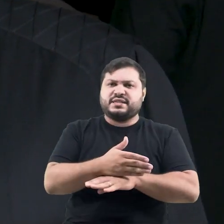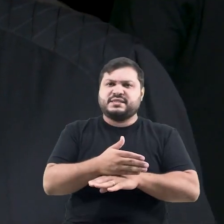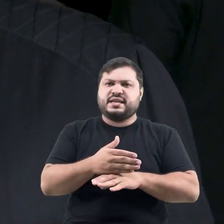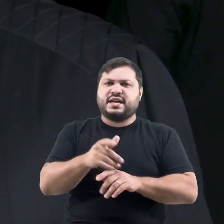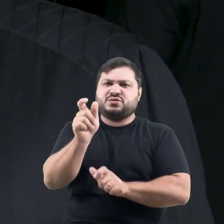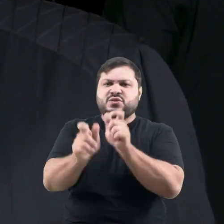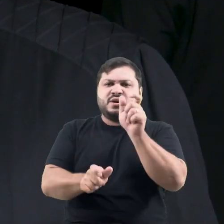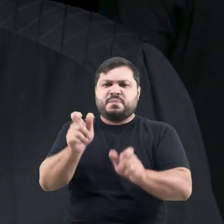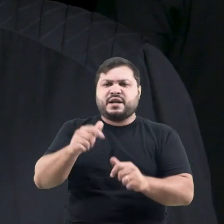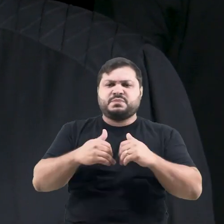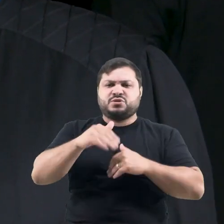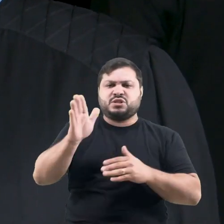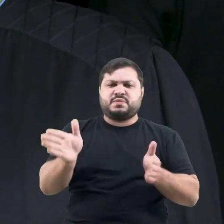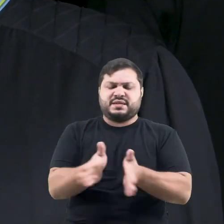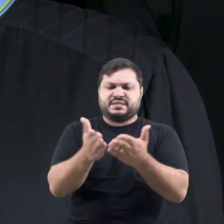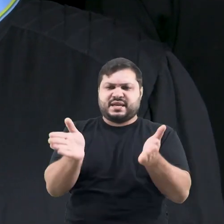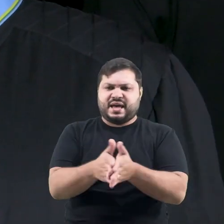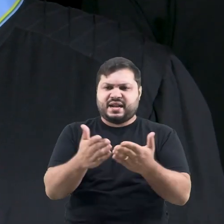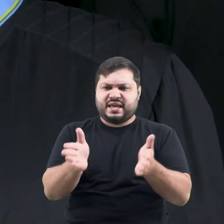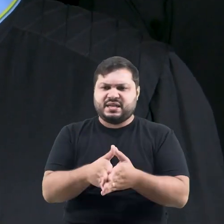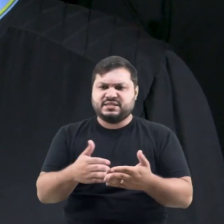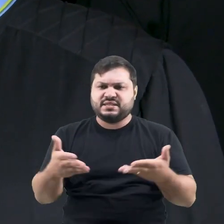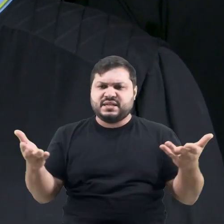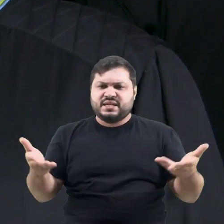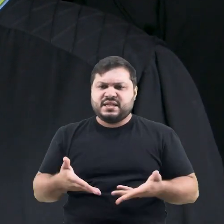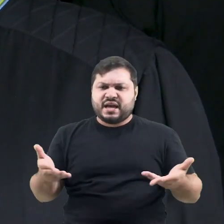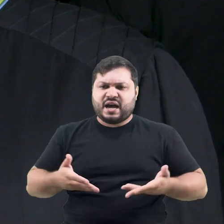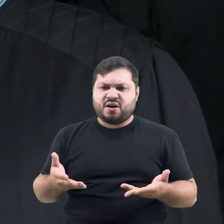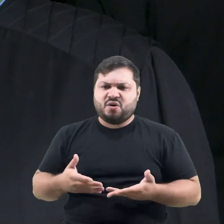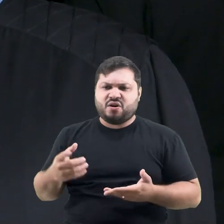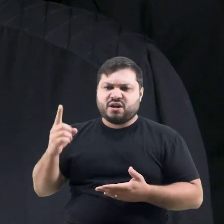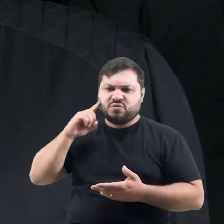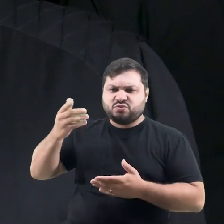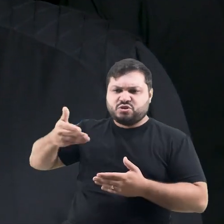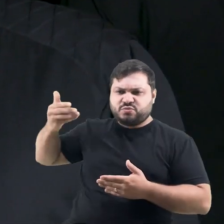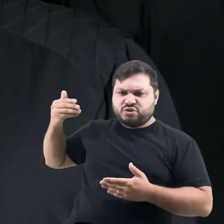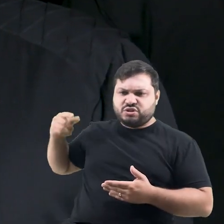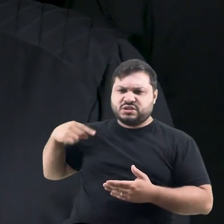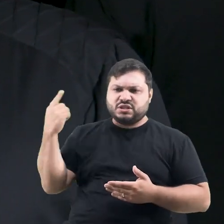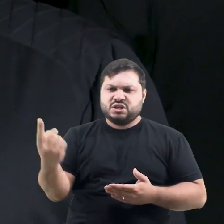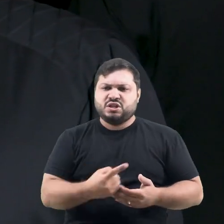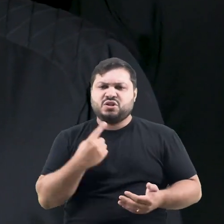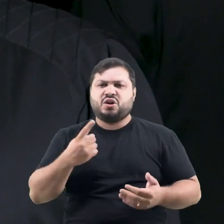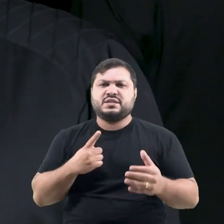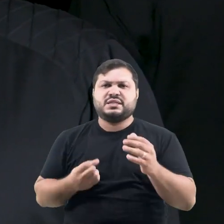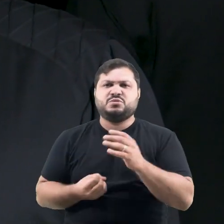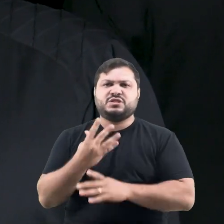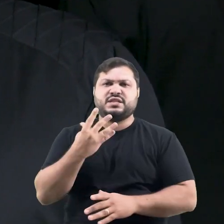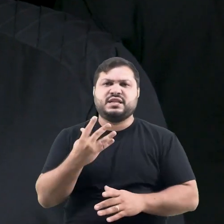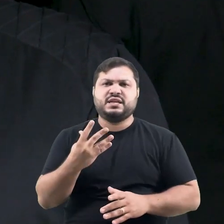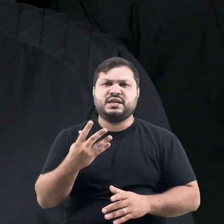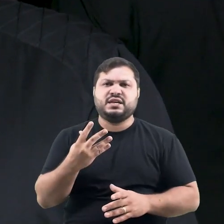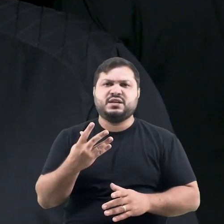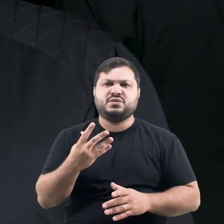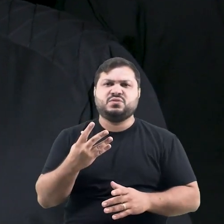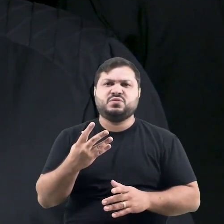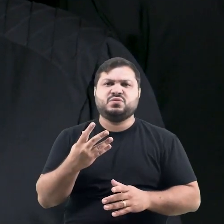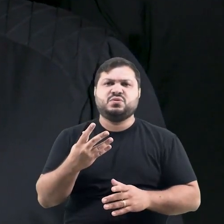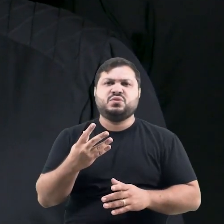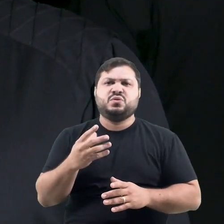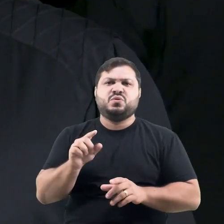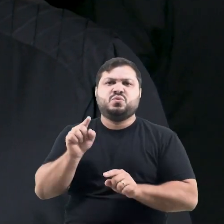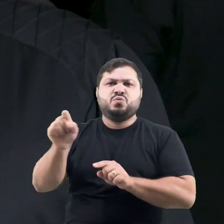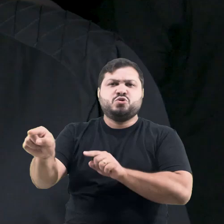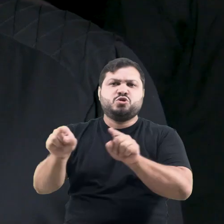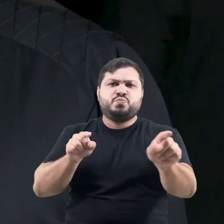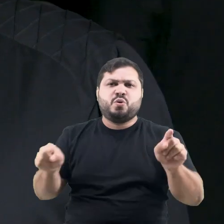para as pessoas mais carentes. E agora, nos últimos dias, nós estamos instalando os